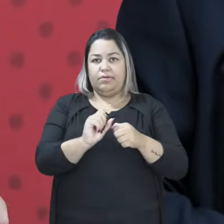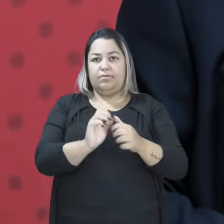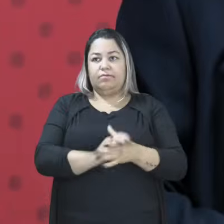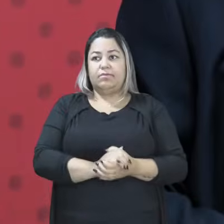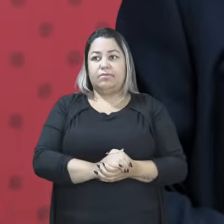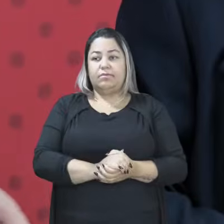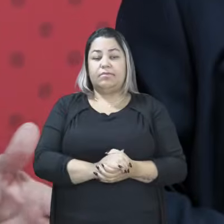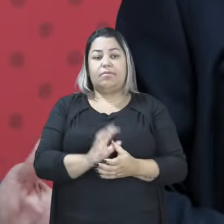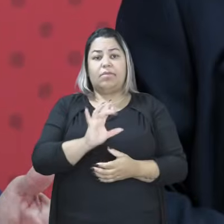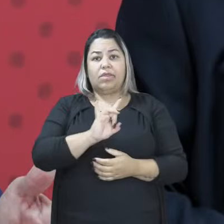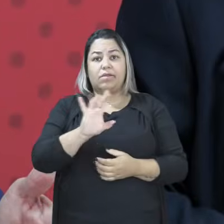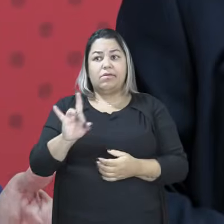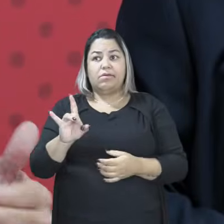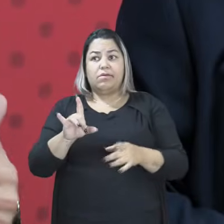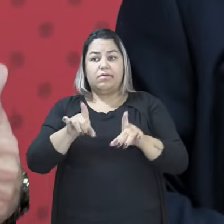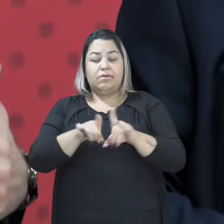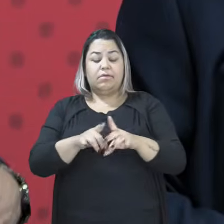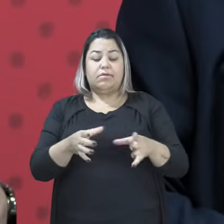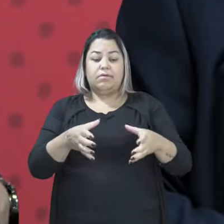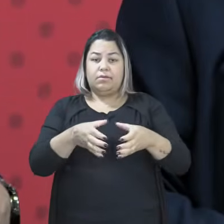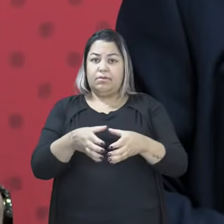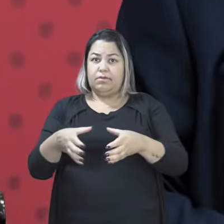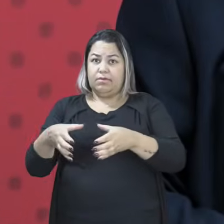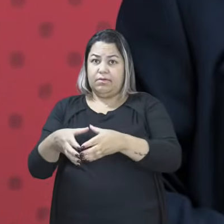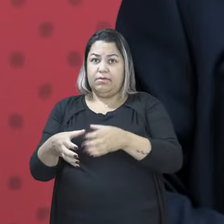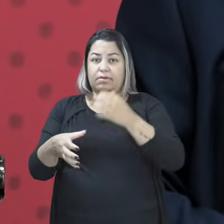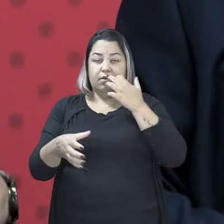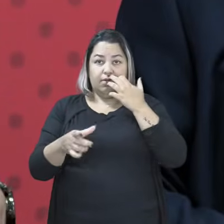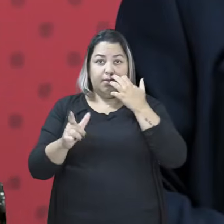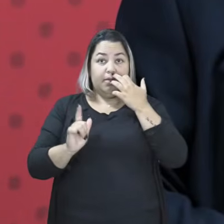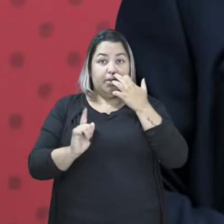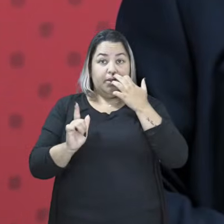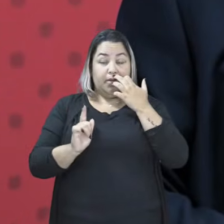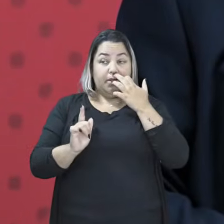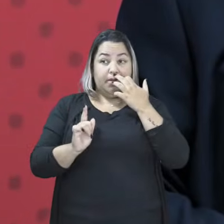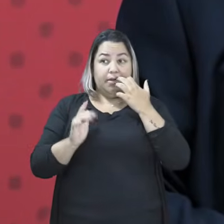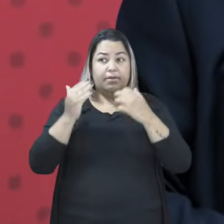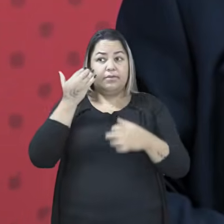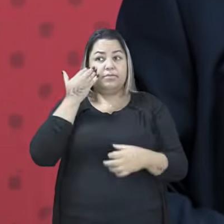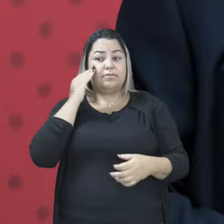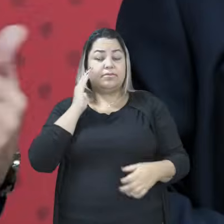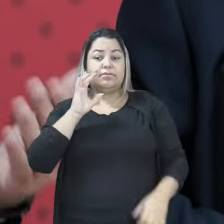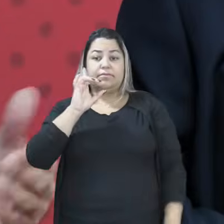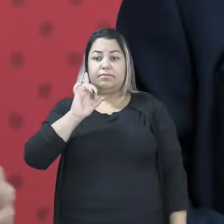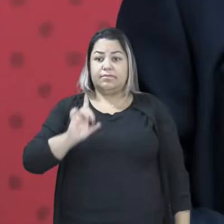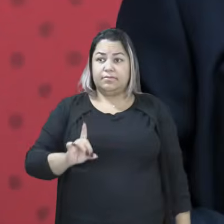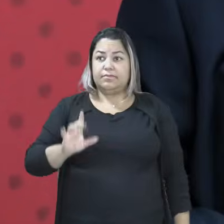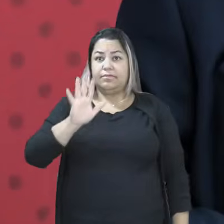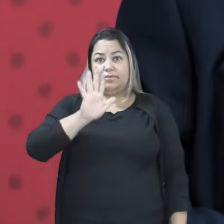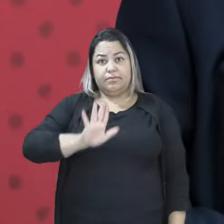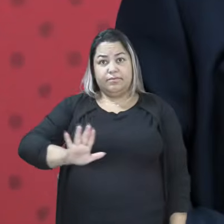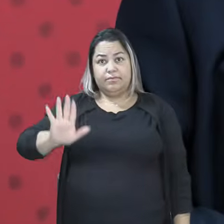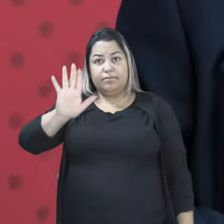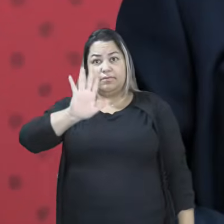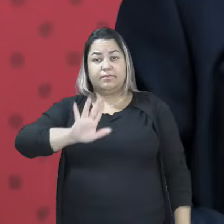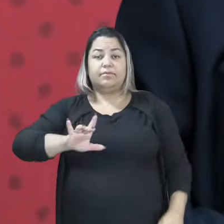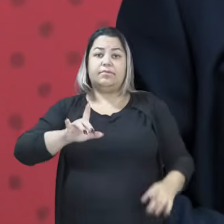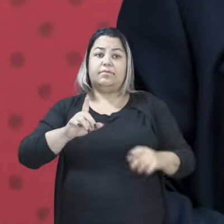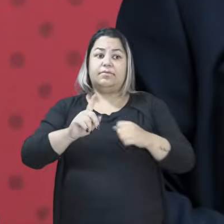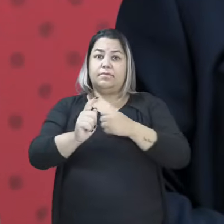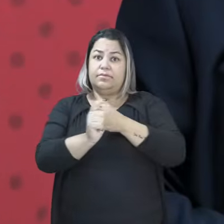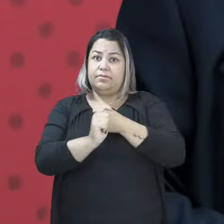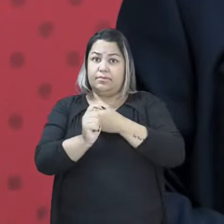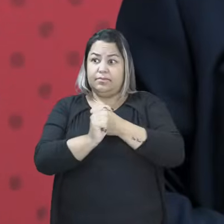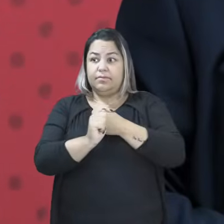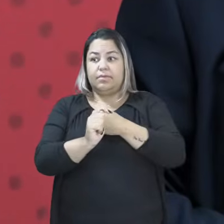cada chapa tem, isso vai se refletir na direção nacional e também na executiva nacional. É um processo